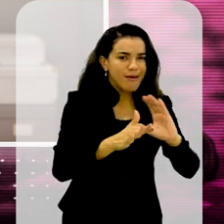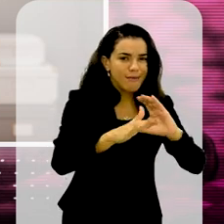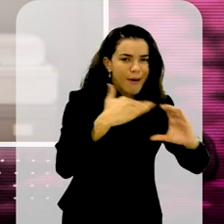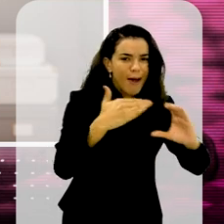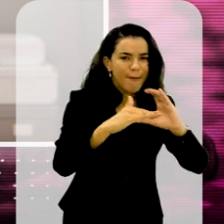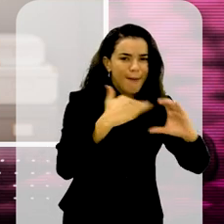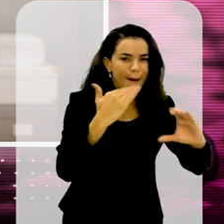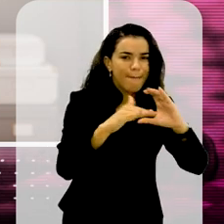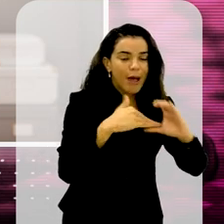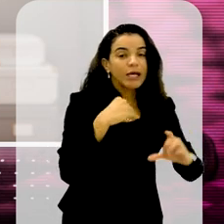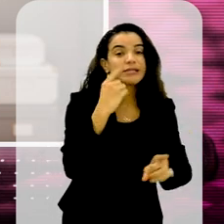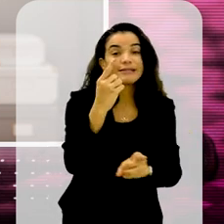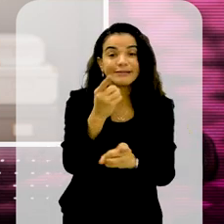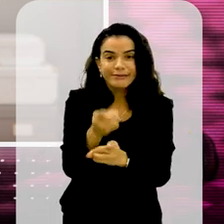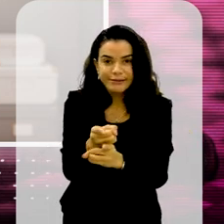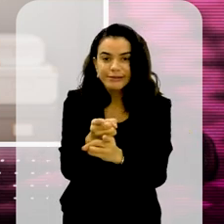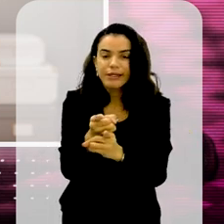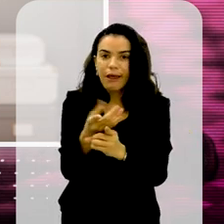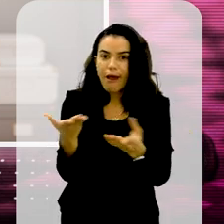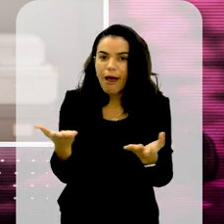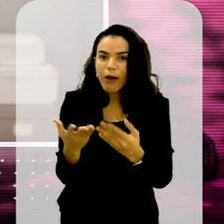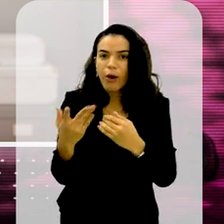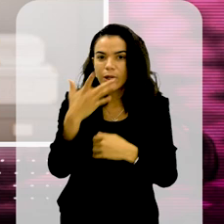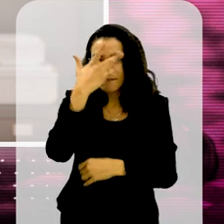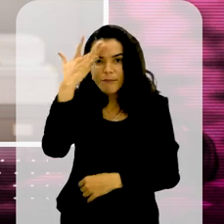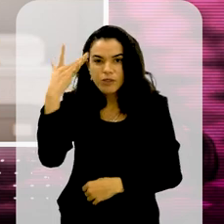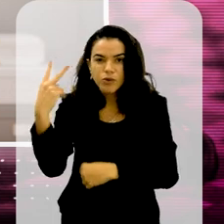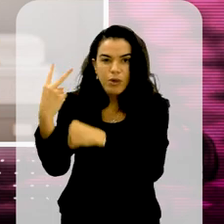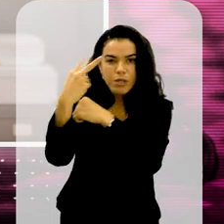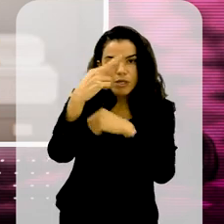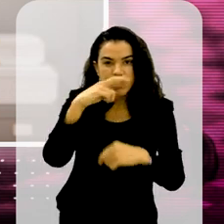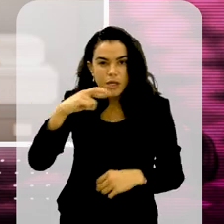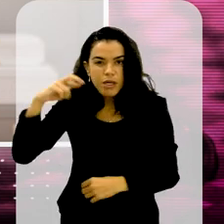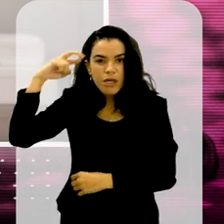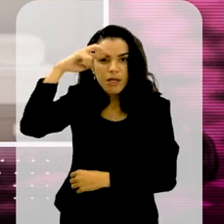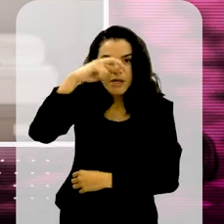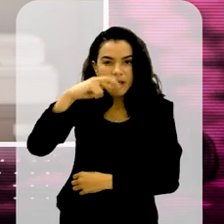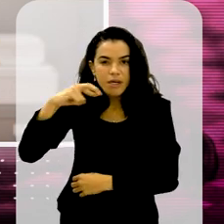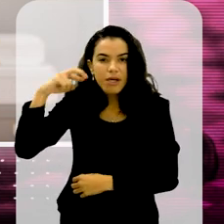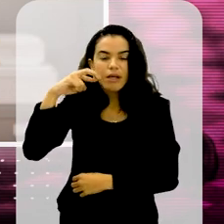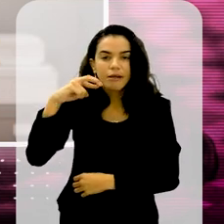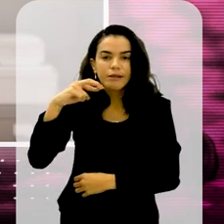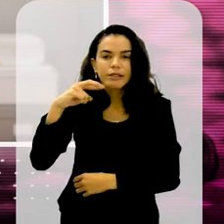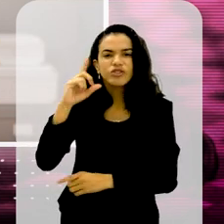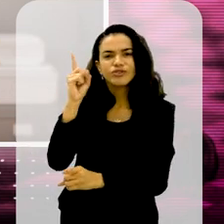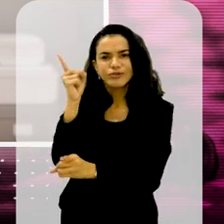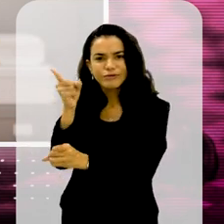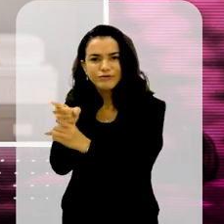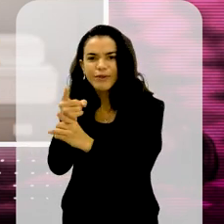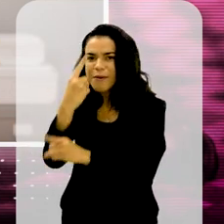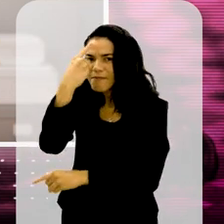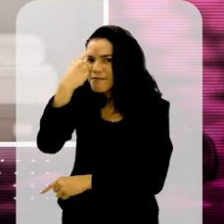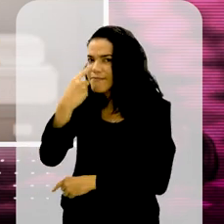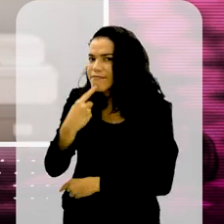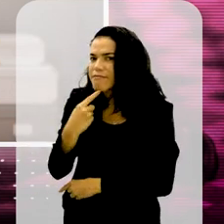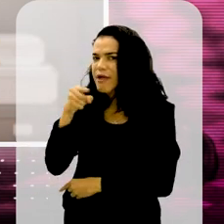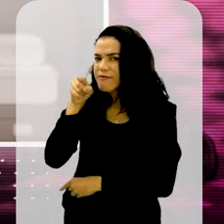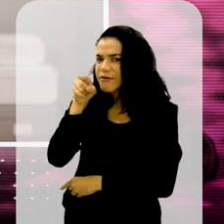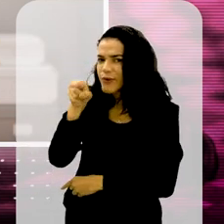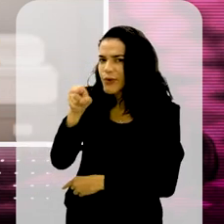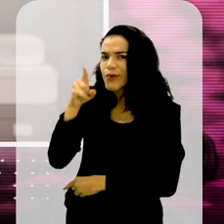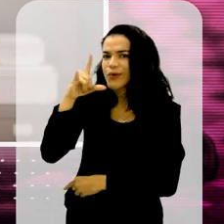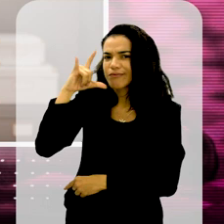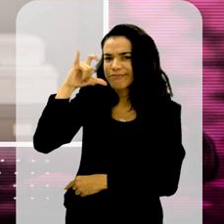inúmeras mensagens, identifiquei que estou sendo monitorada, identifiquei que aquele perfil de alguma maneira está